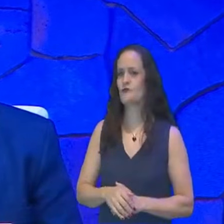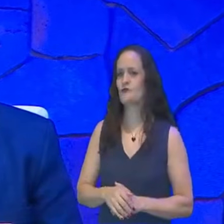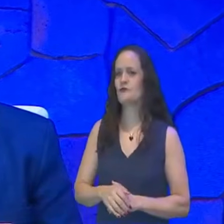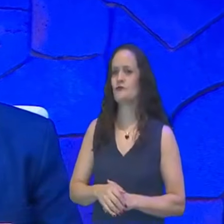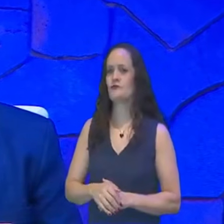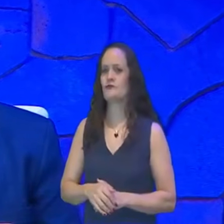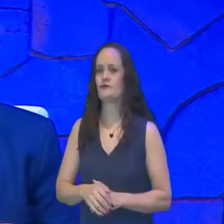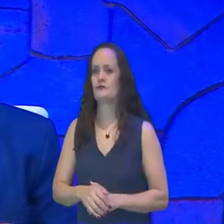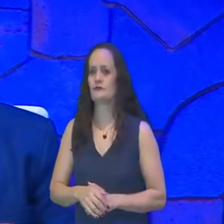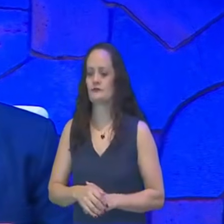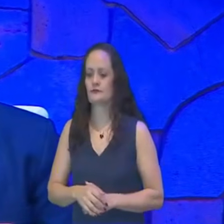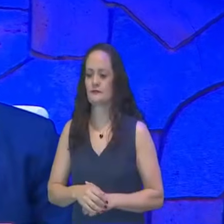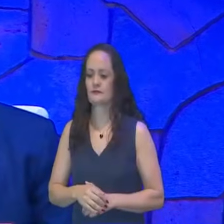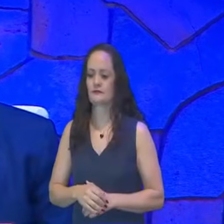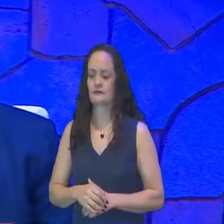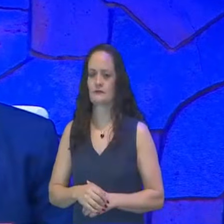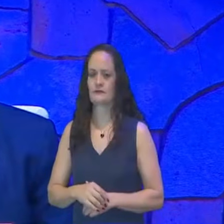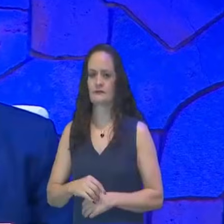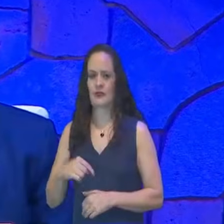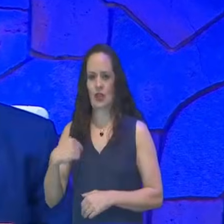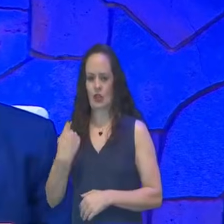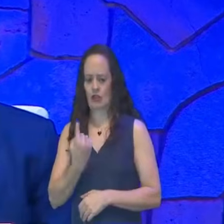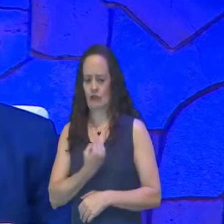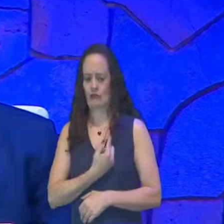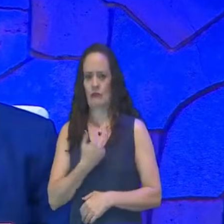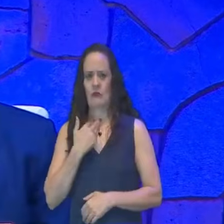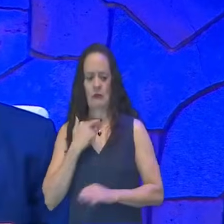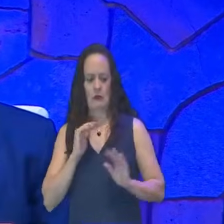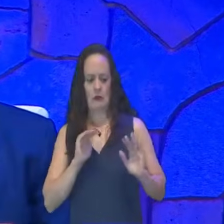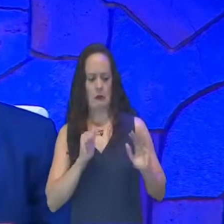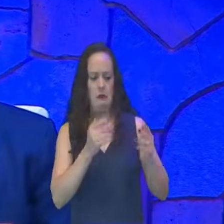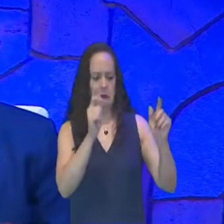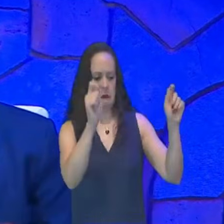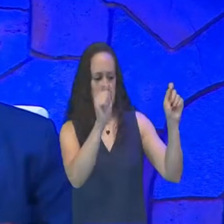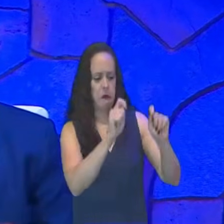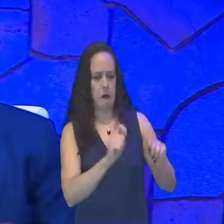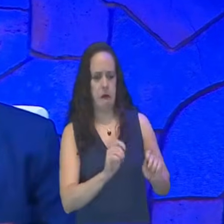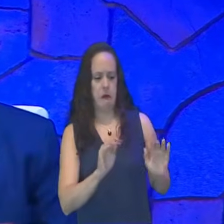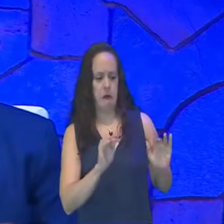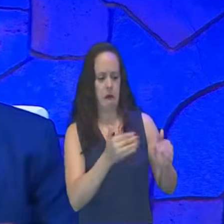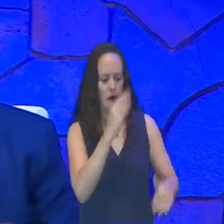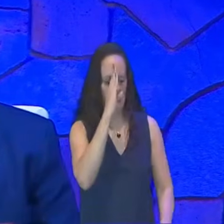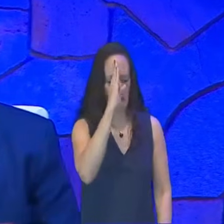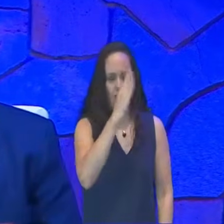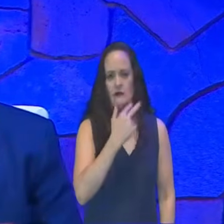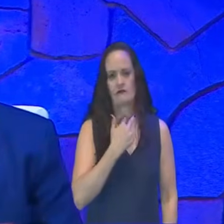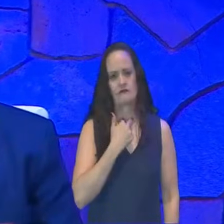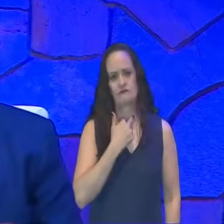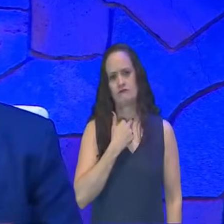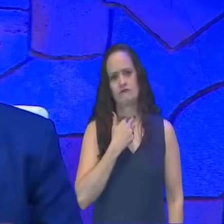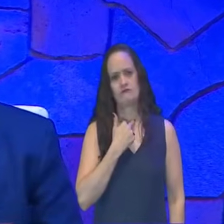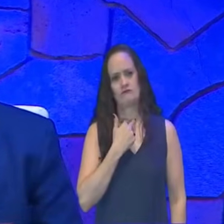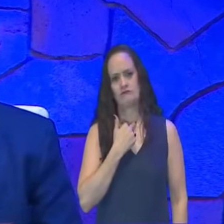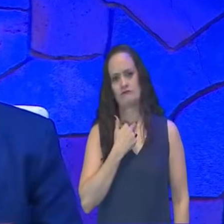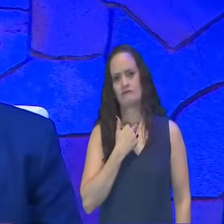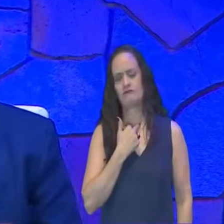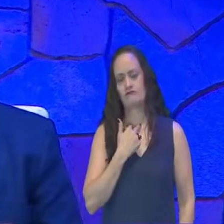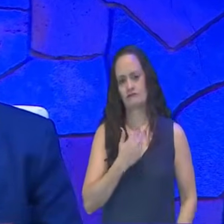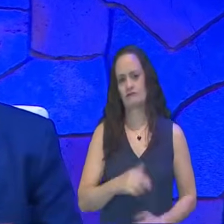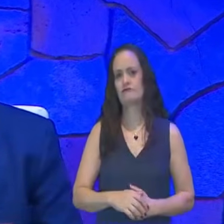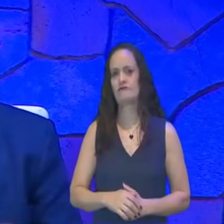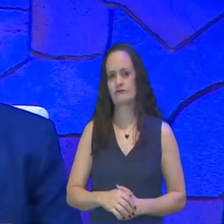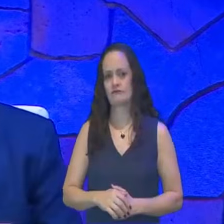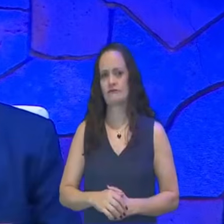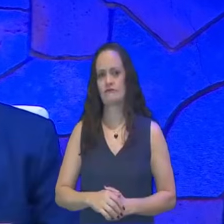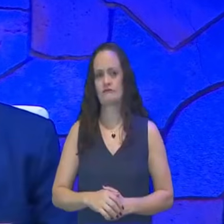nós não caímos na idolatria de cara, de vez. É um processo de entrega às nossas